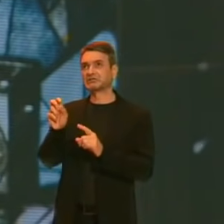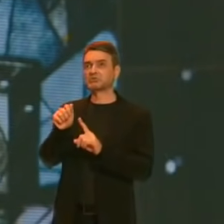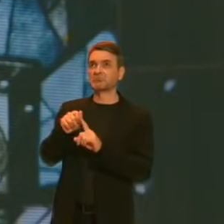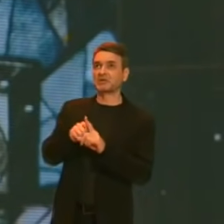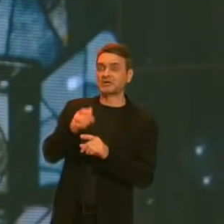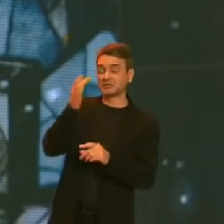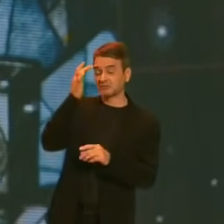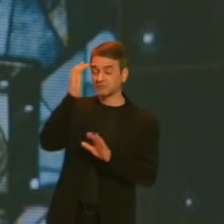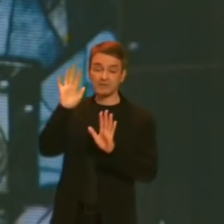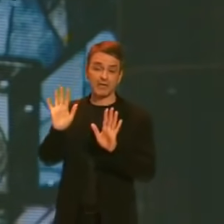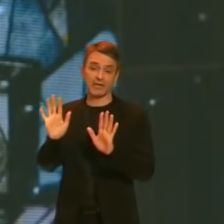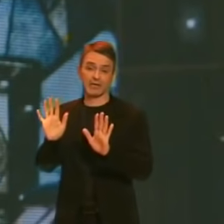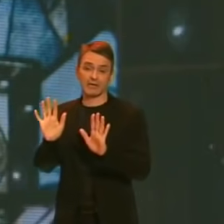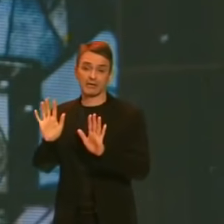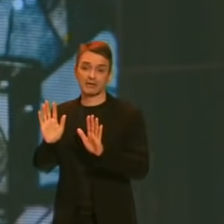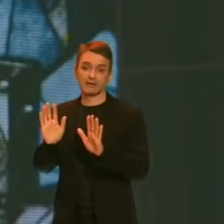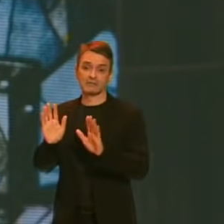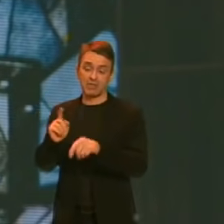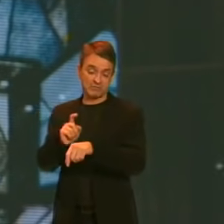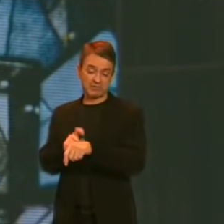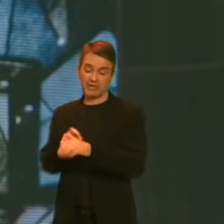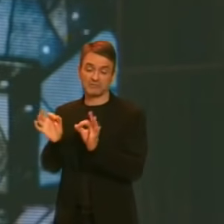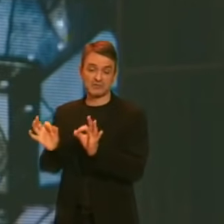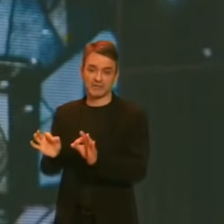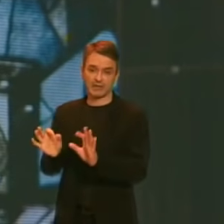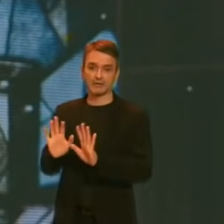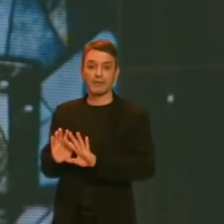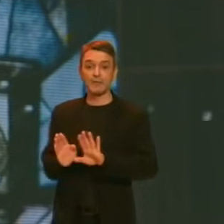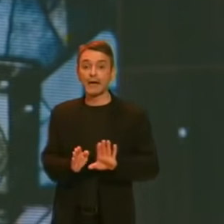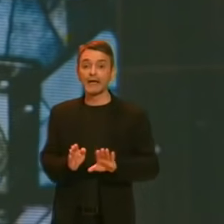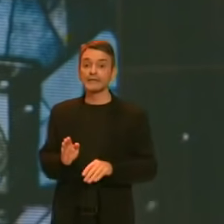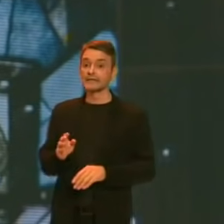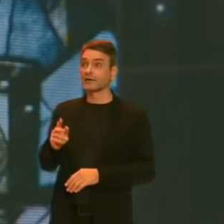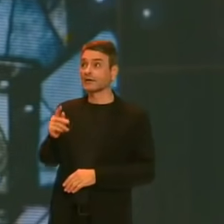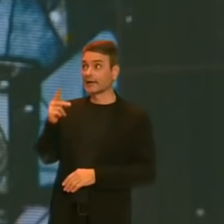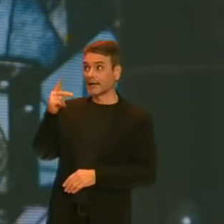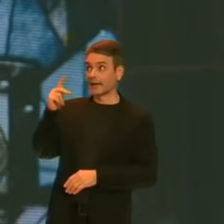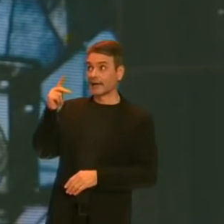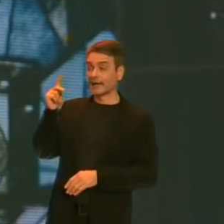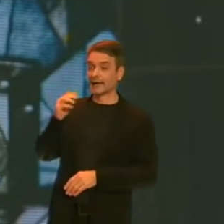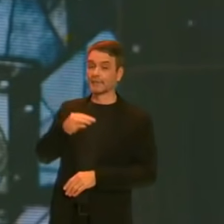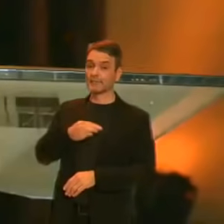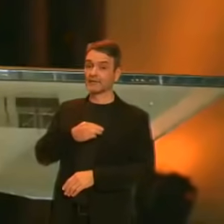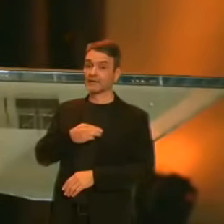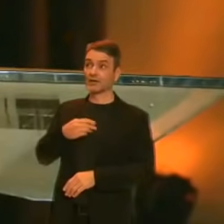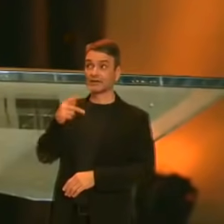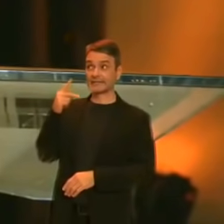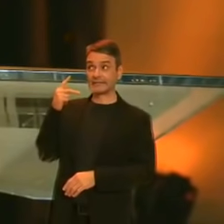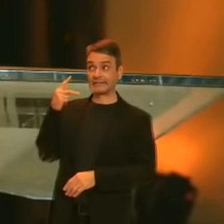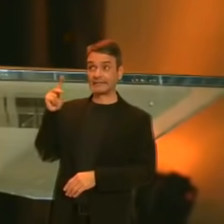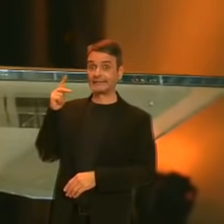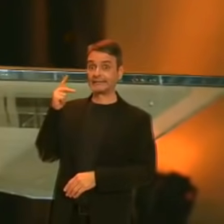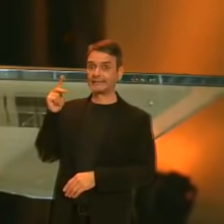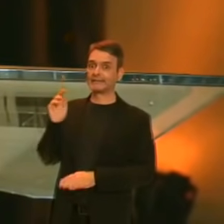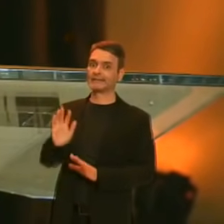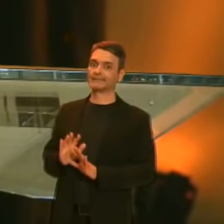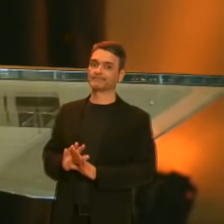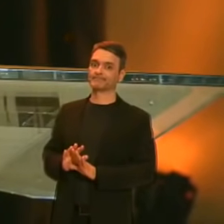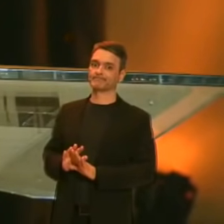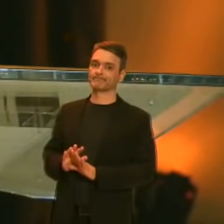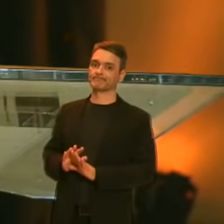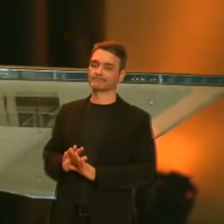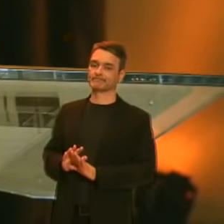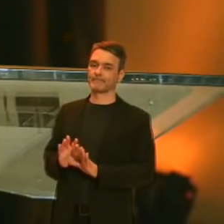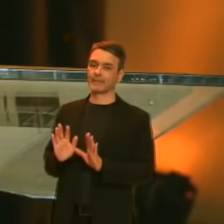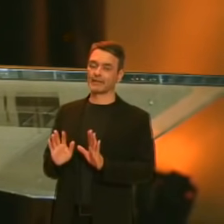também é sinal da misericórdia de Deus. Porque se não fosse assim, quem é que ia resistir o dia